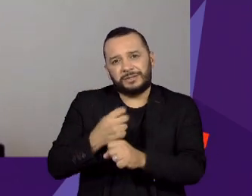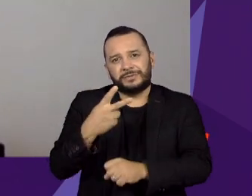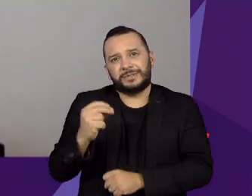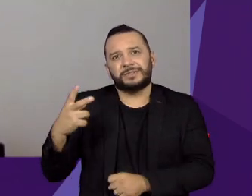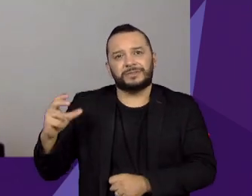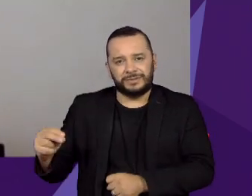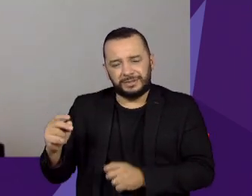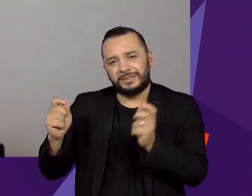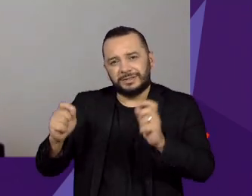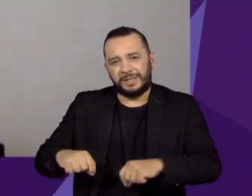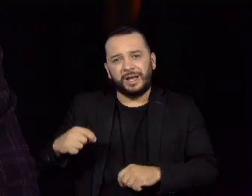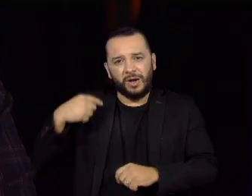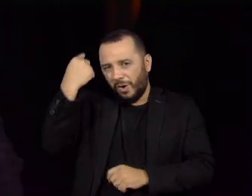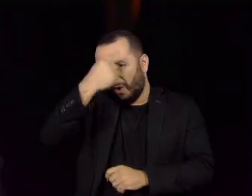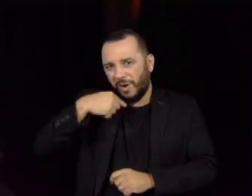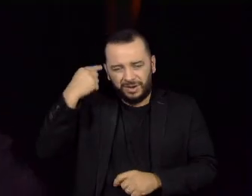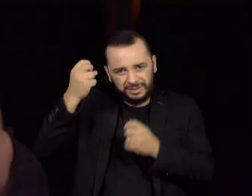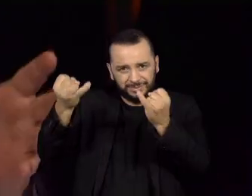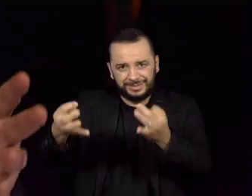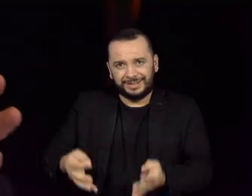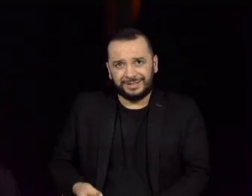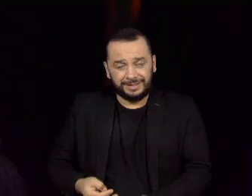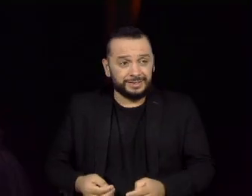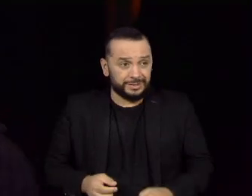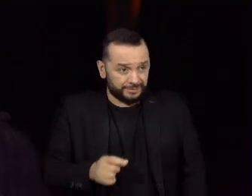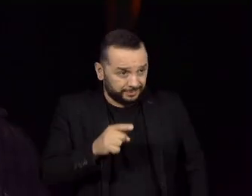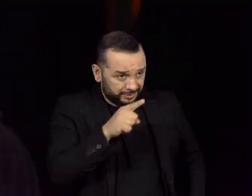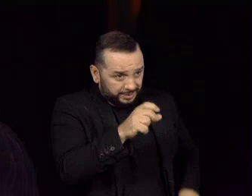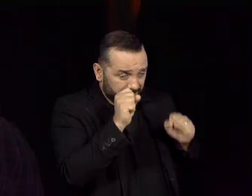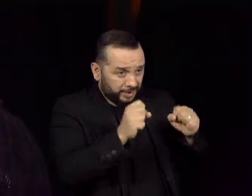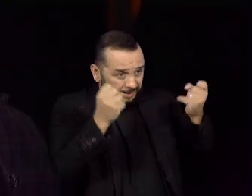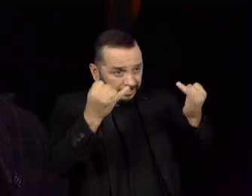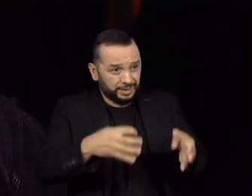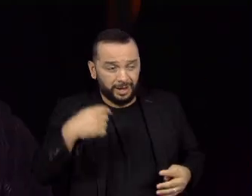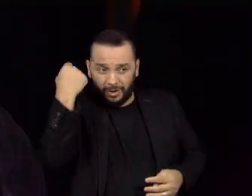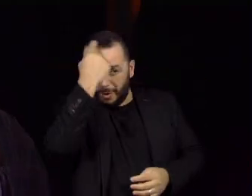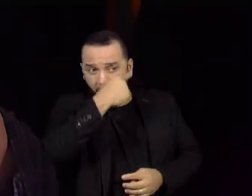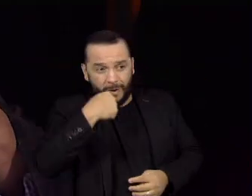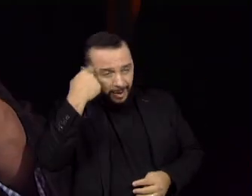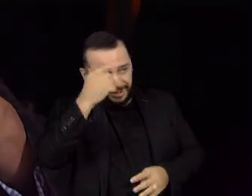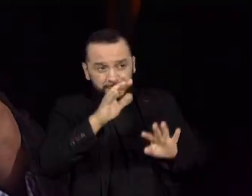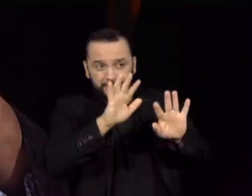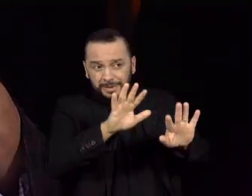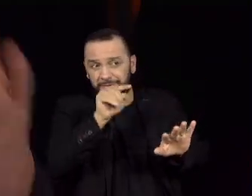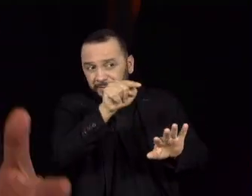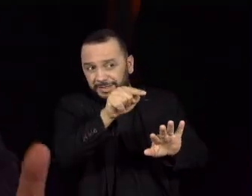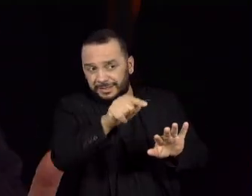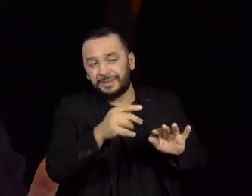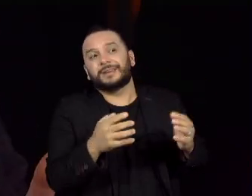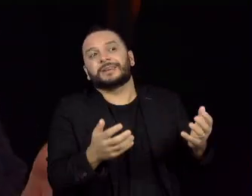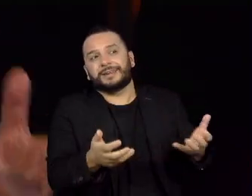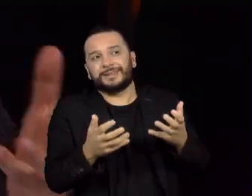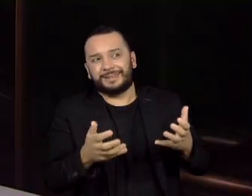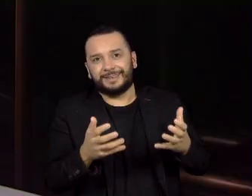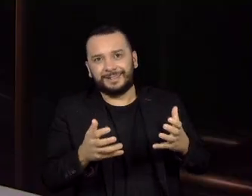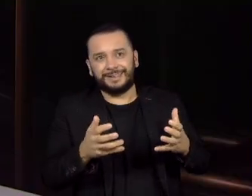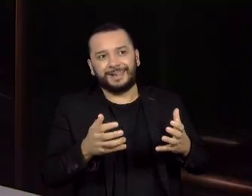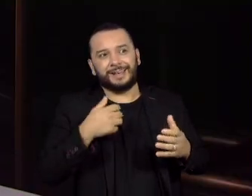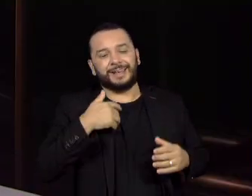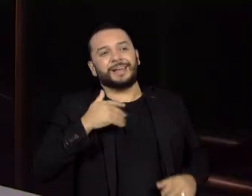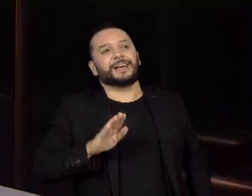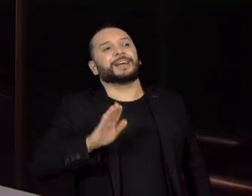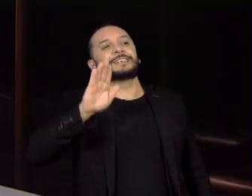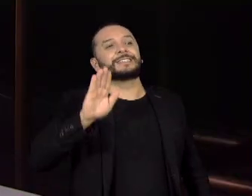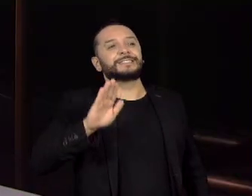falar horas sobre a importância de ter ficado. Você poderia falar horas, mas eu percebo que você está preparado para esta candidatura